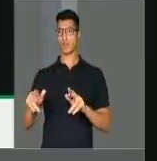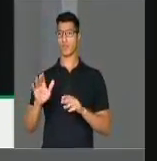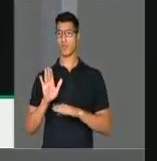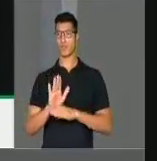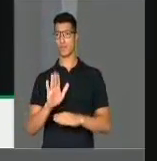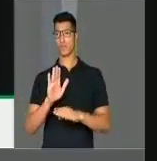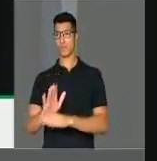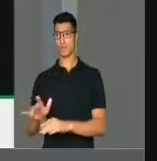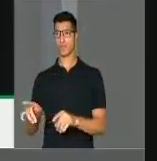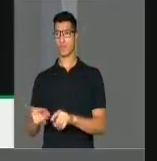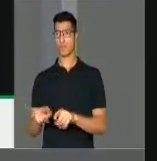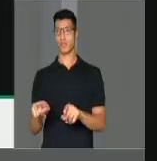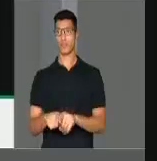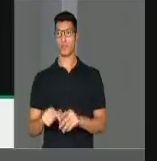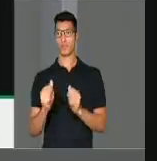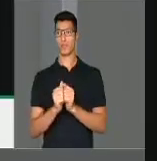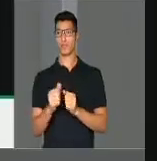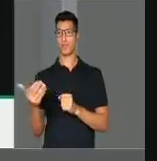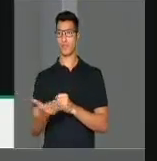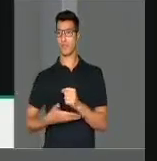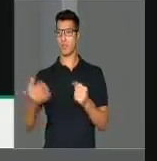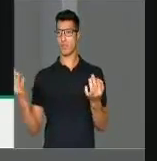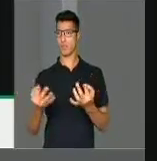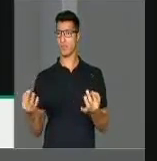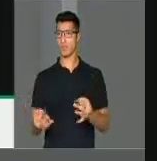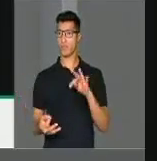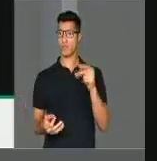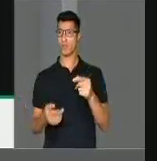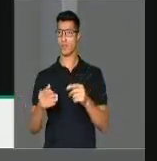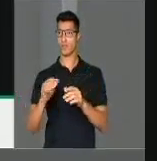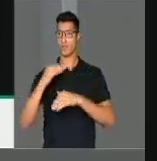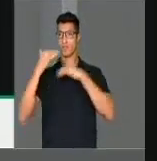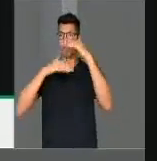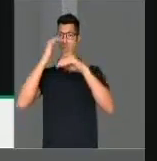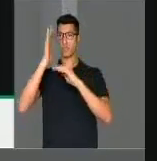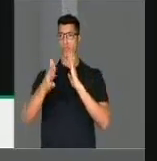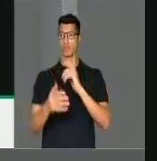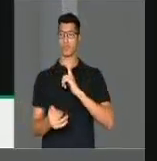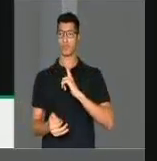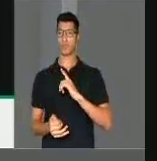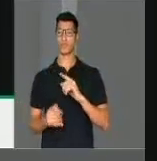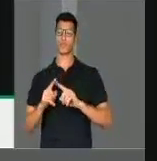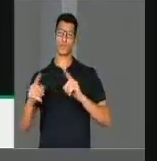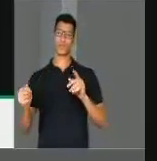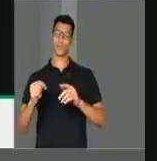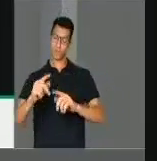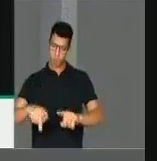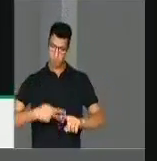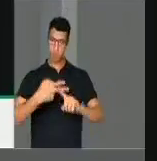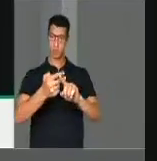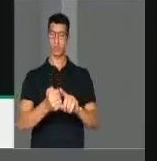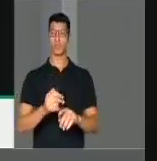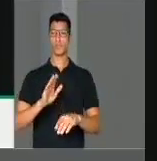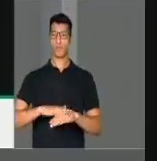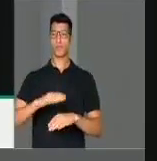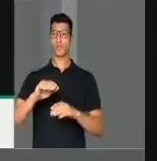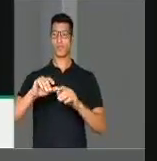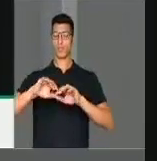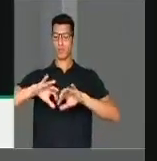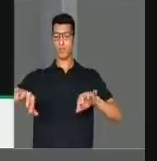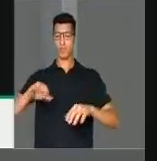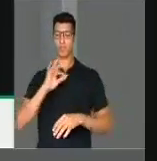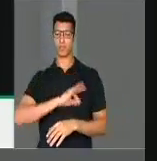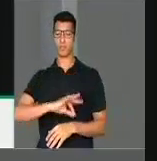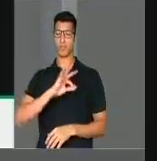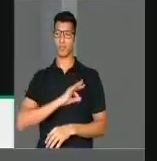diferencial contribuindo substancialmente com todo o desenvolvimento que já existe, mas aumentando, né, a